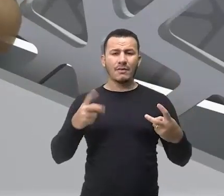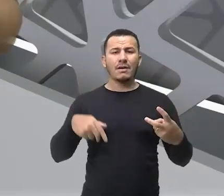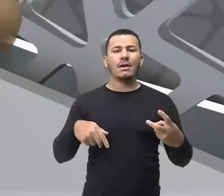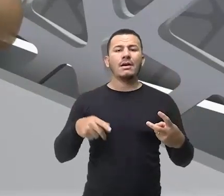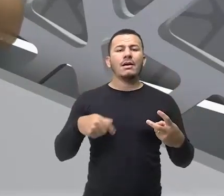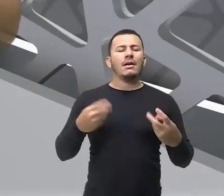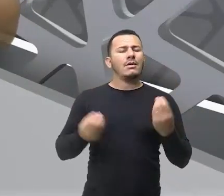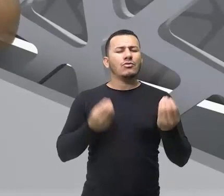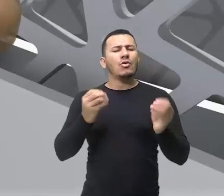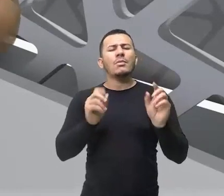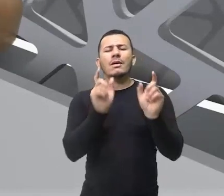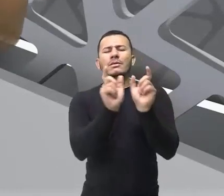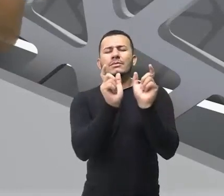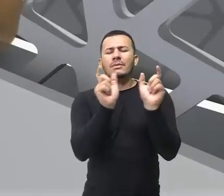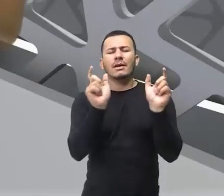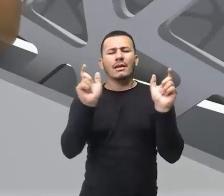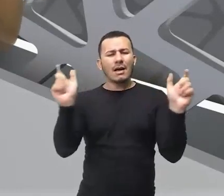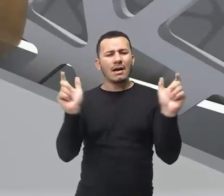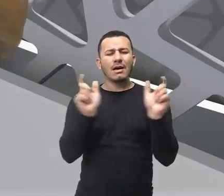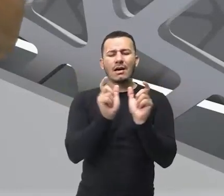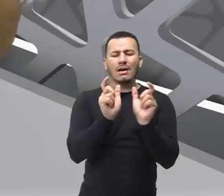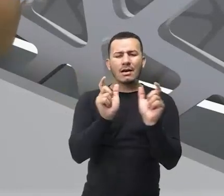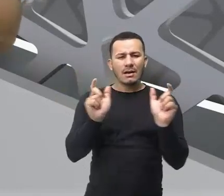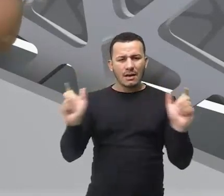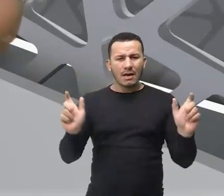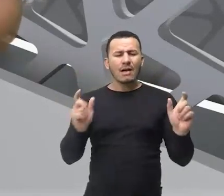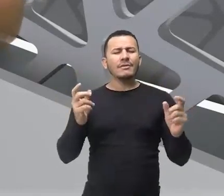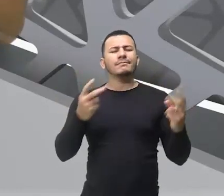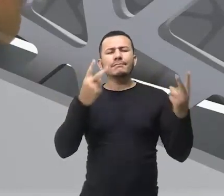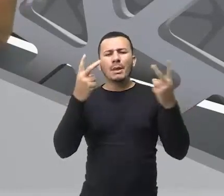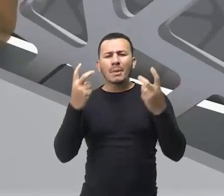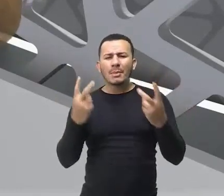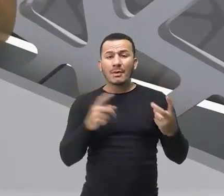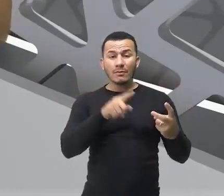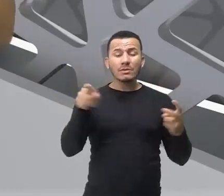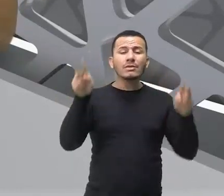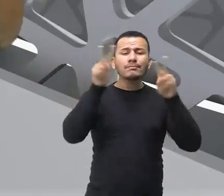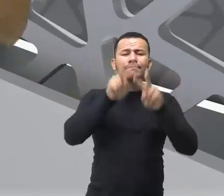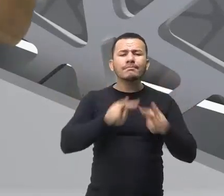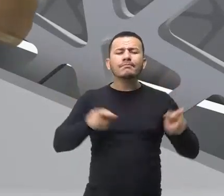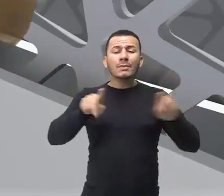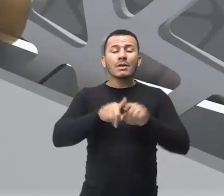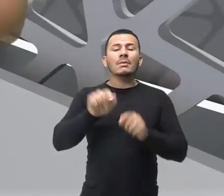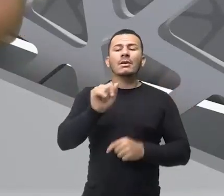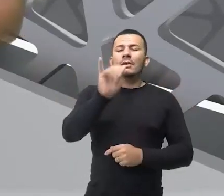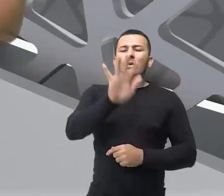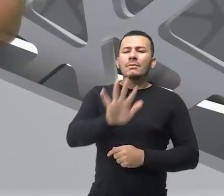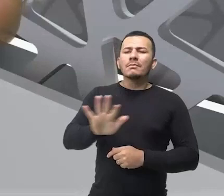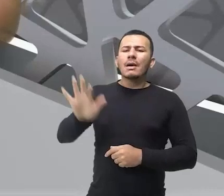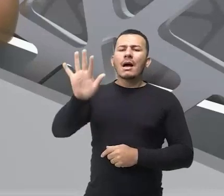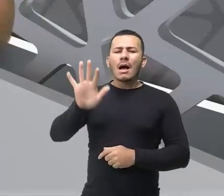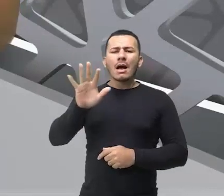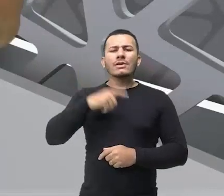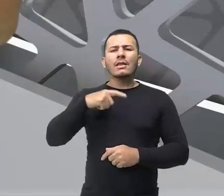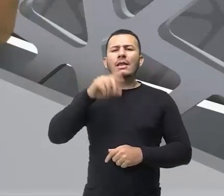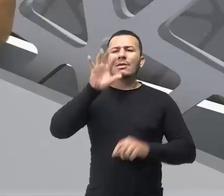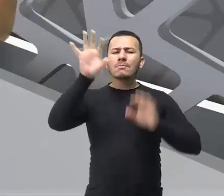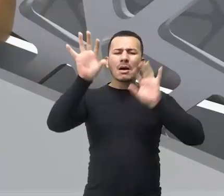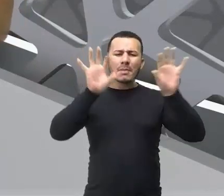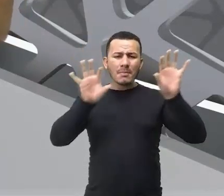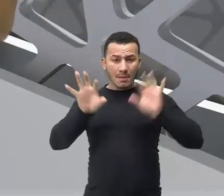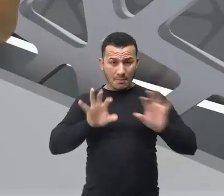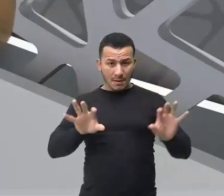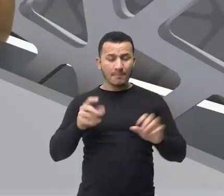o conteúdo, as palavras que foram utilizadas nesse poema, certo? As imagens que serão construídas,